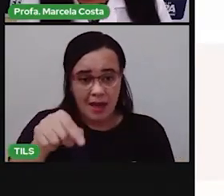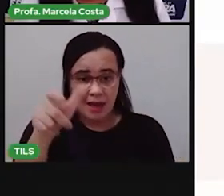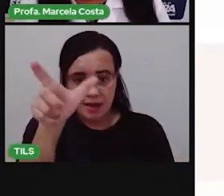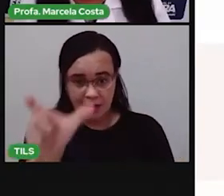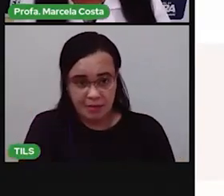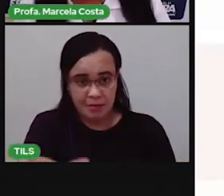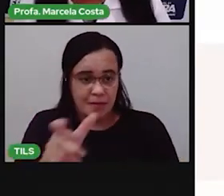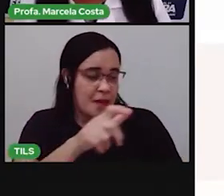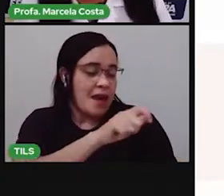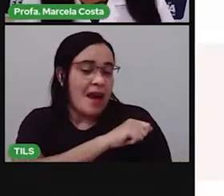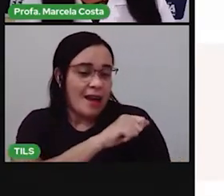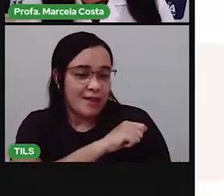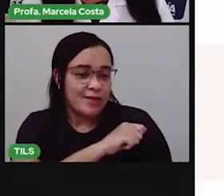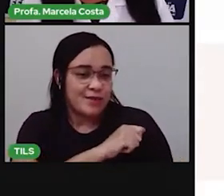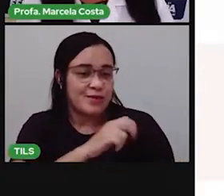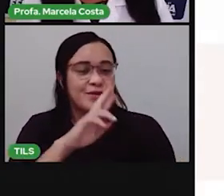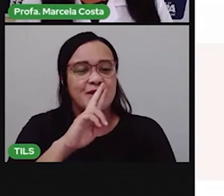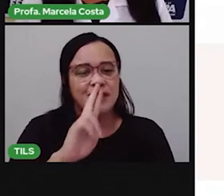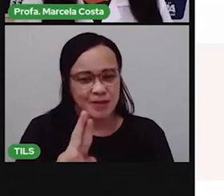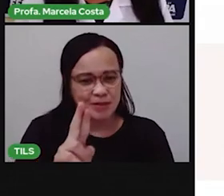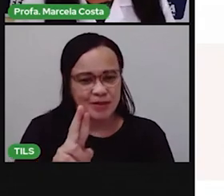responde, forno.